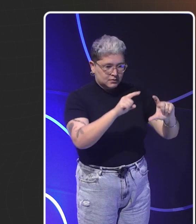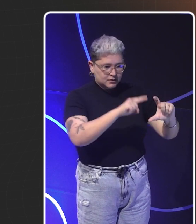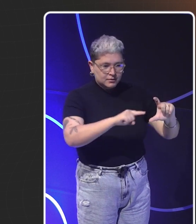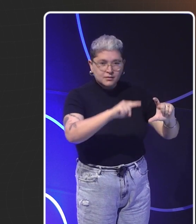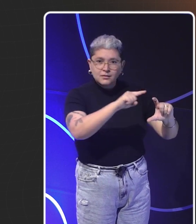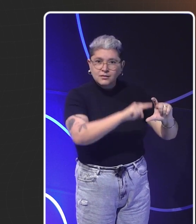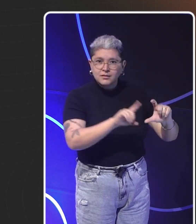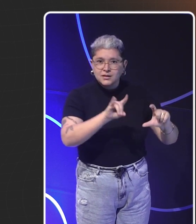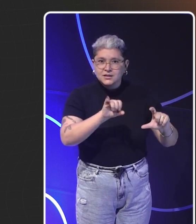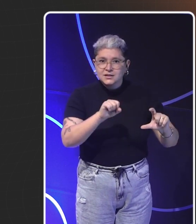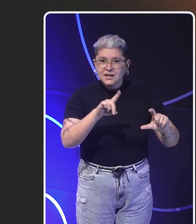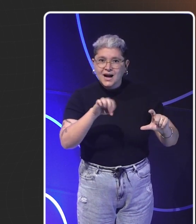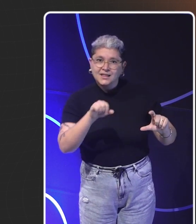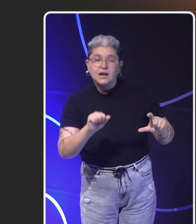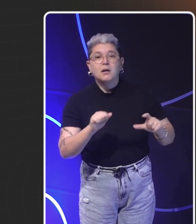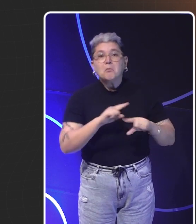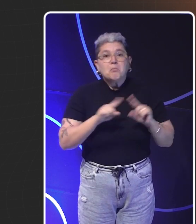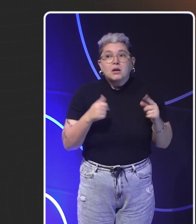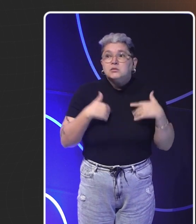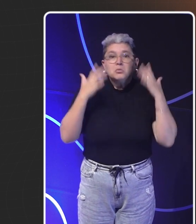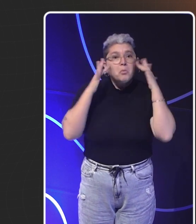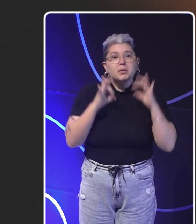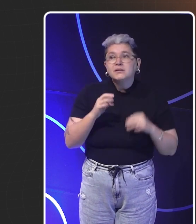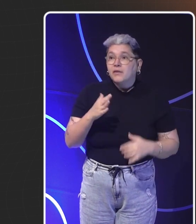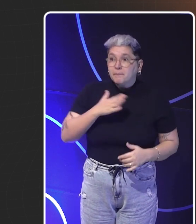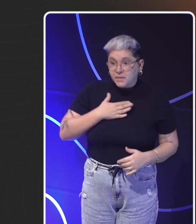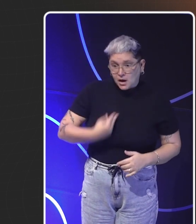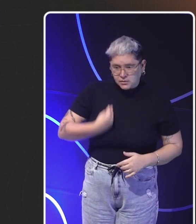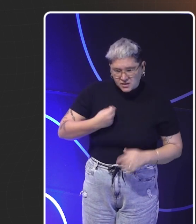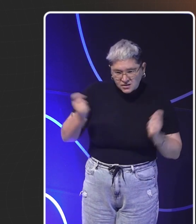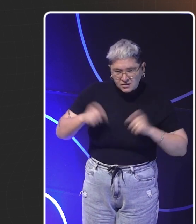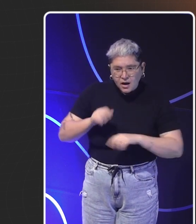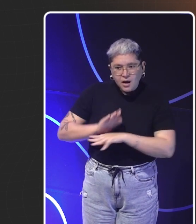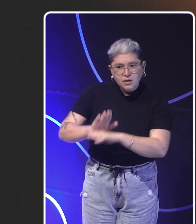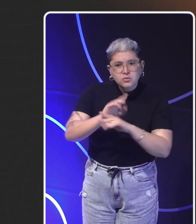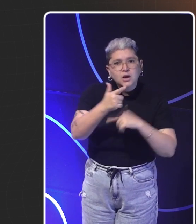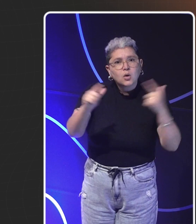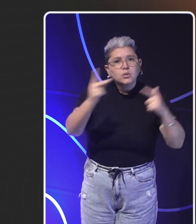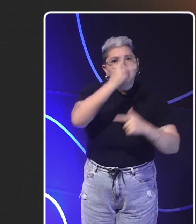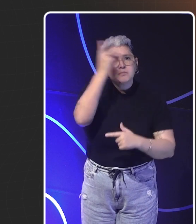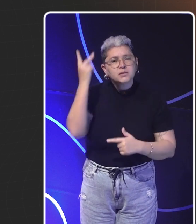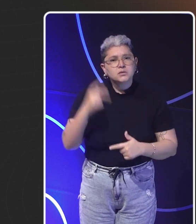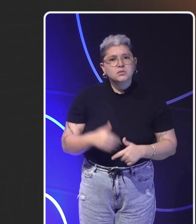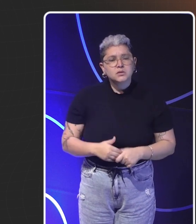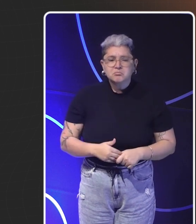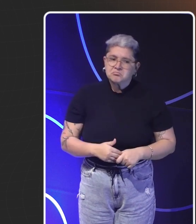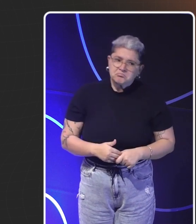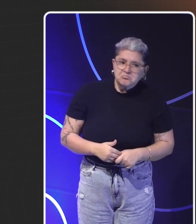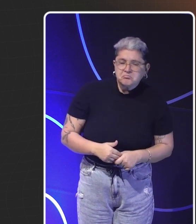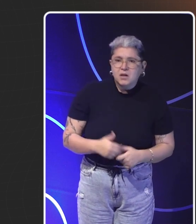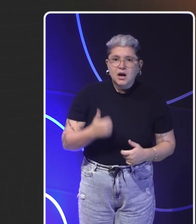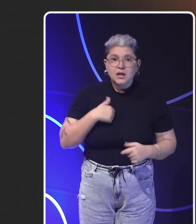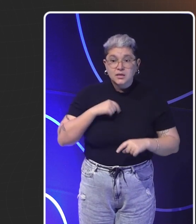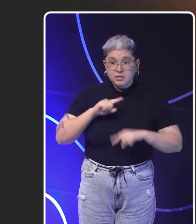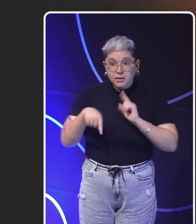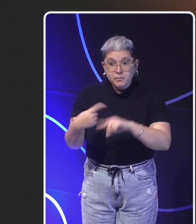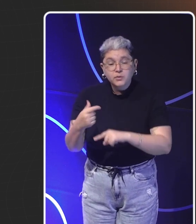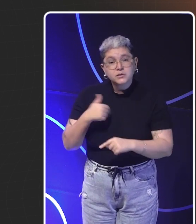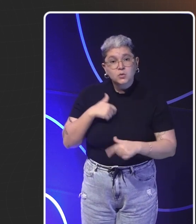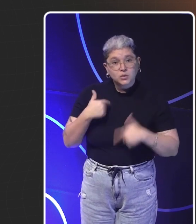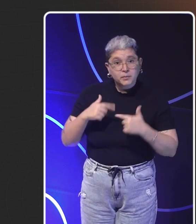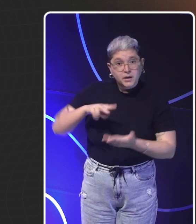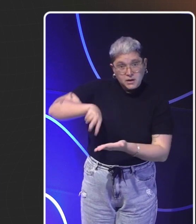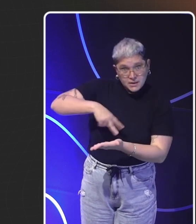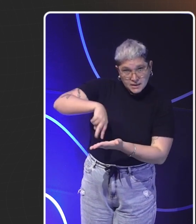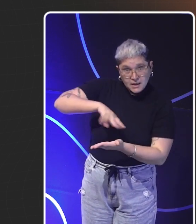pessoa surdo-realizada poderia ajudar alguém. E comecei a trabalhar com dança, que apesar de surdo-realizado, eu sou professor de